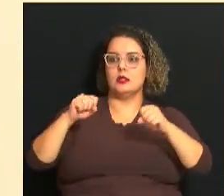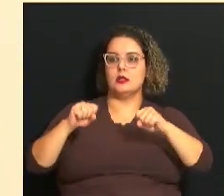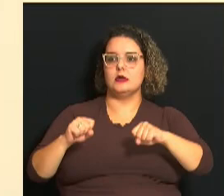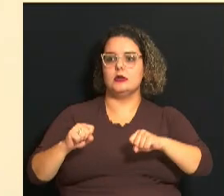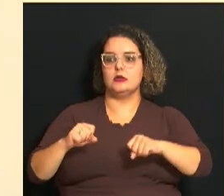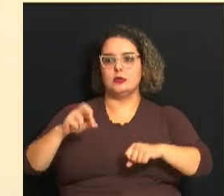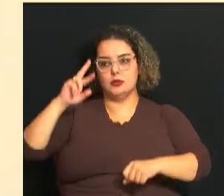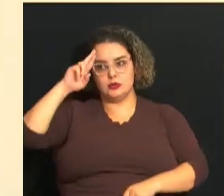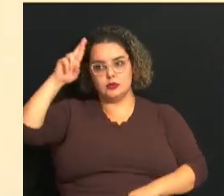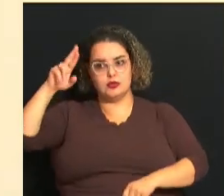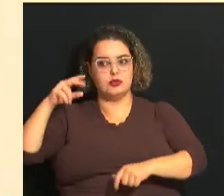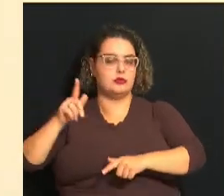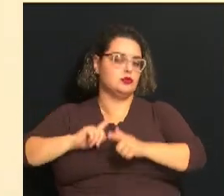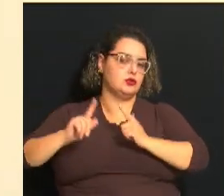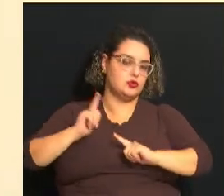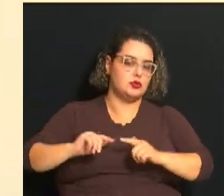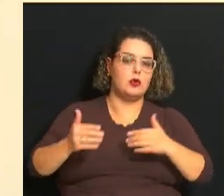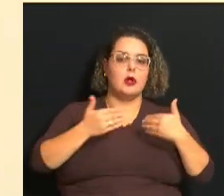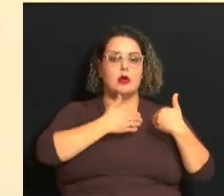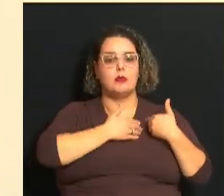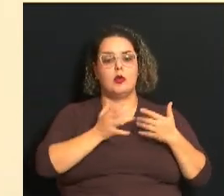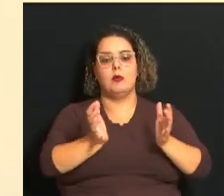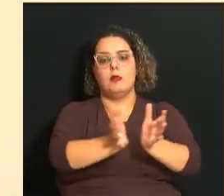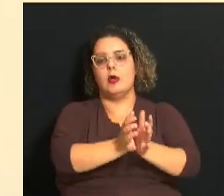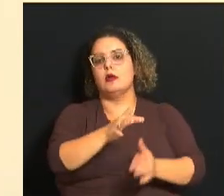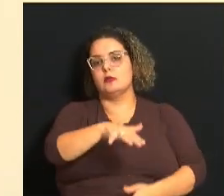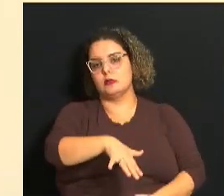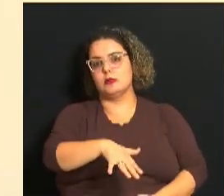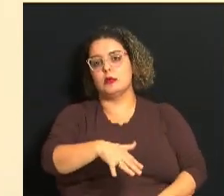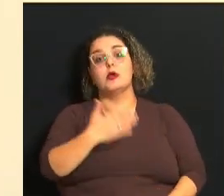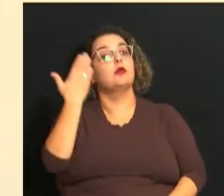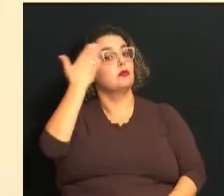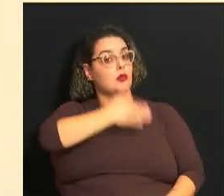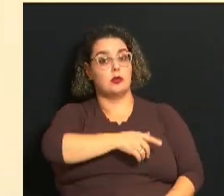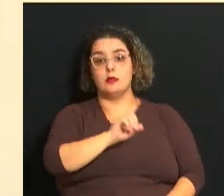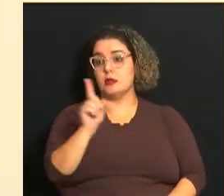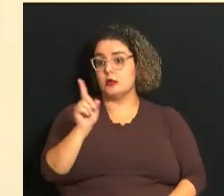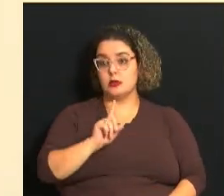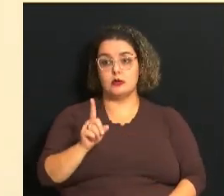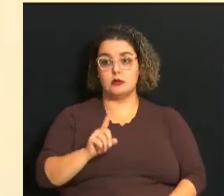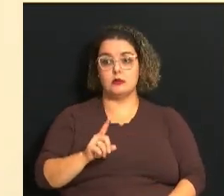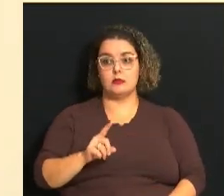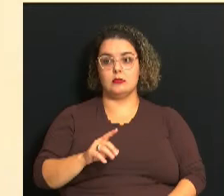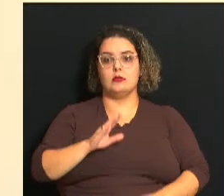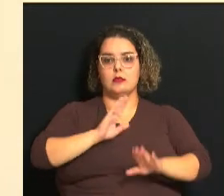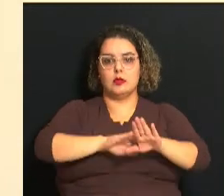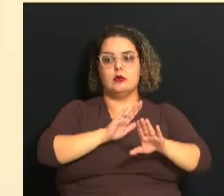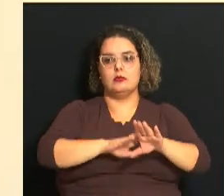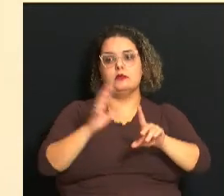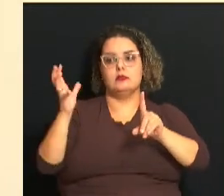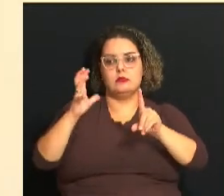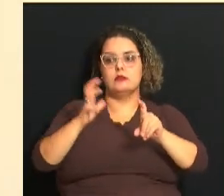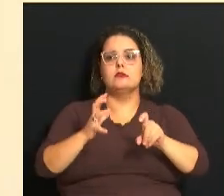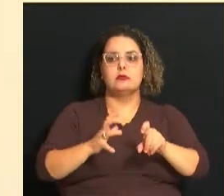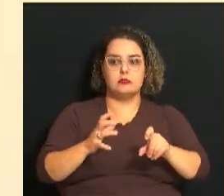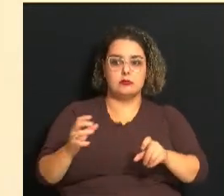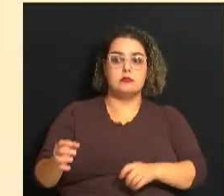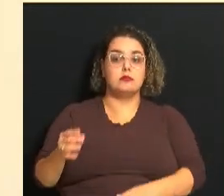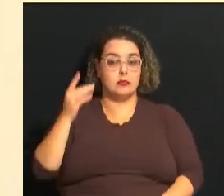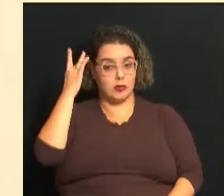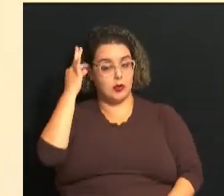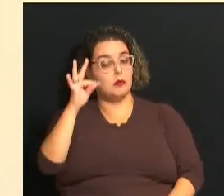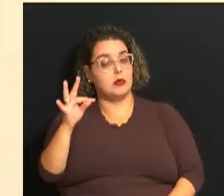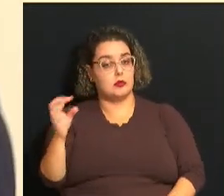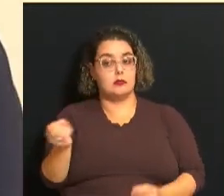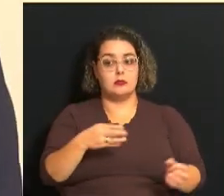empregador o gestor responsável pelo departamento e prove que não foi uma condutas e diante é uma teoria moderna da inversão